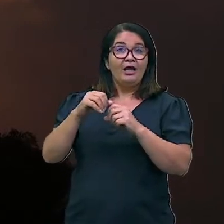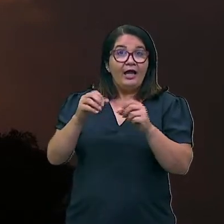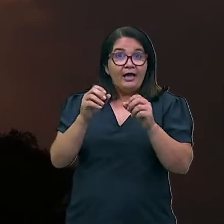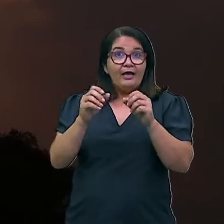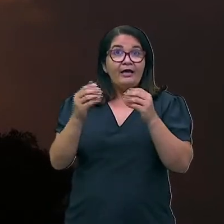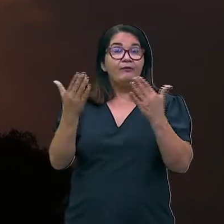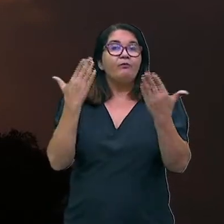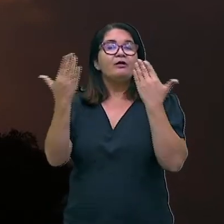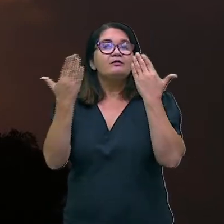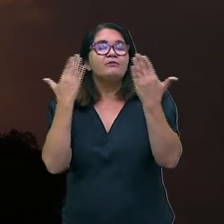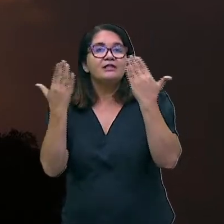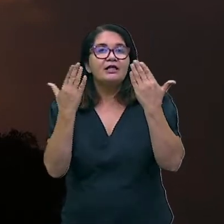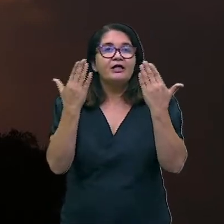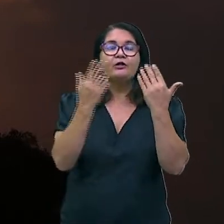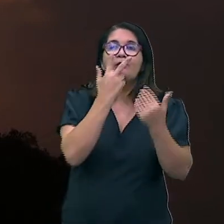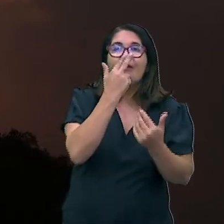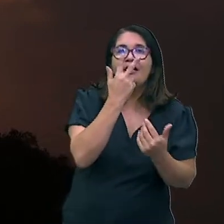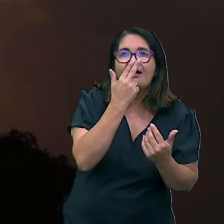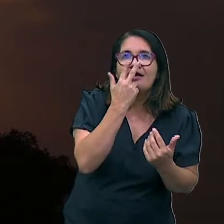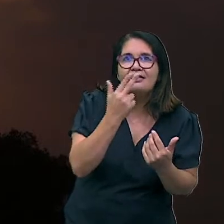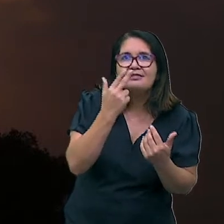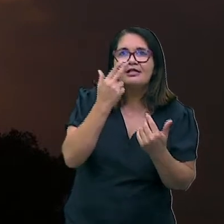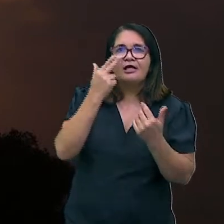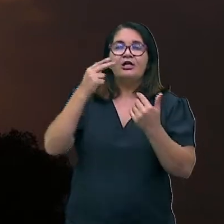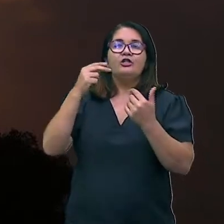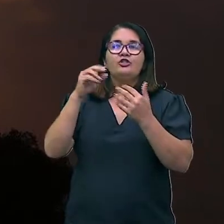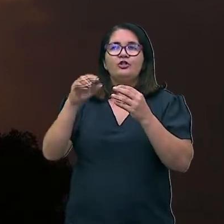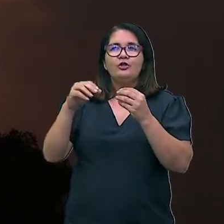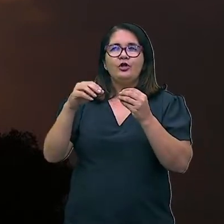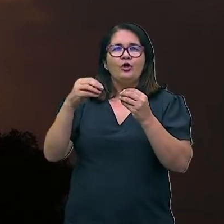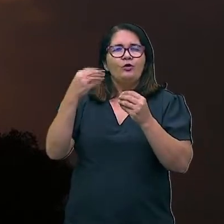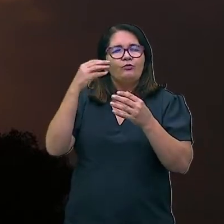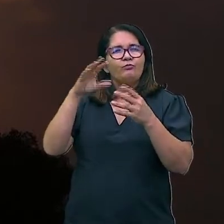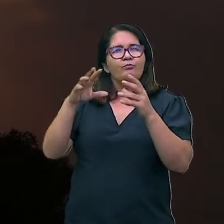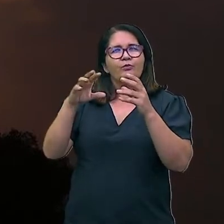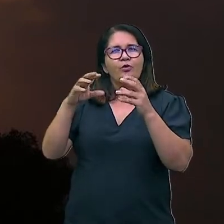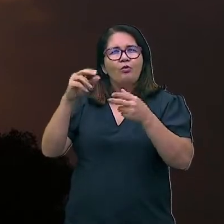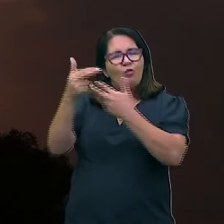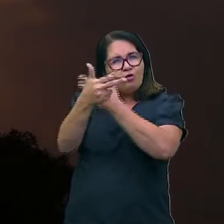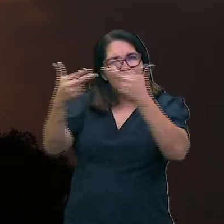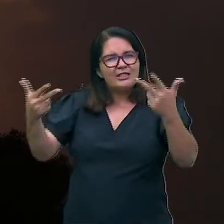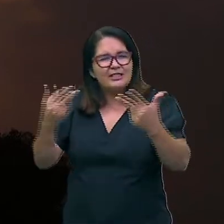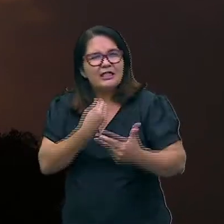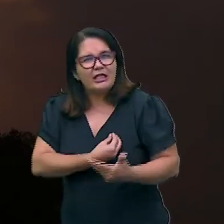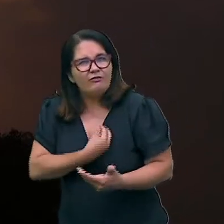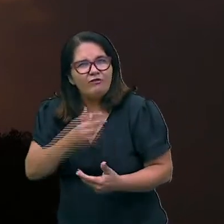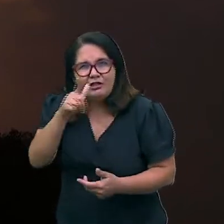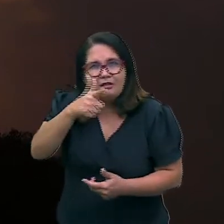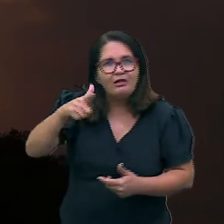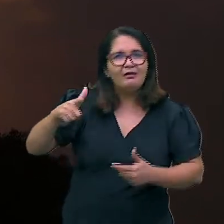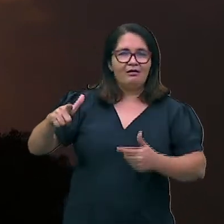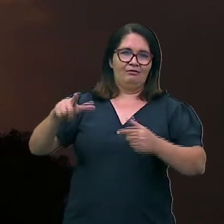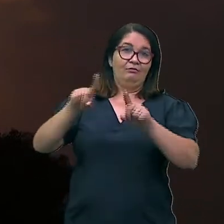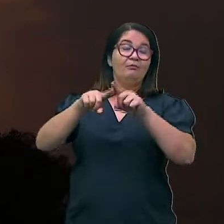para a lua. O sol aqui recebe a capacidade de sorrir para a lua, Uma ação que compete a quem? Somente